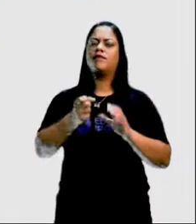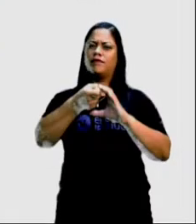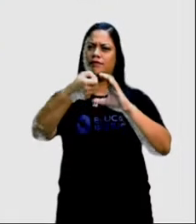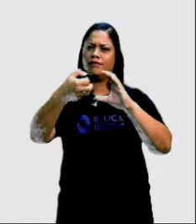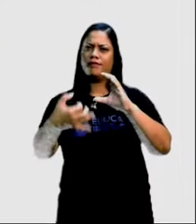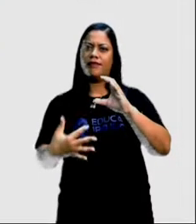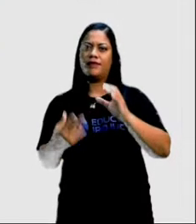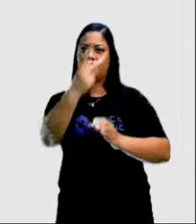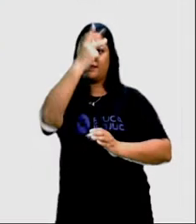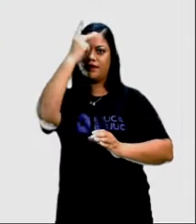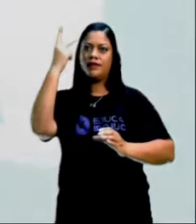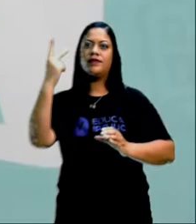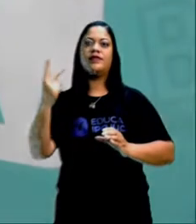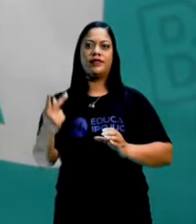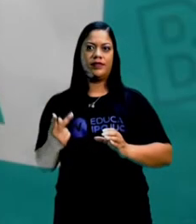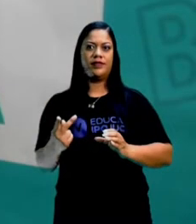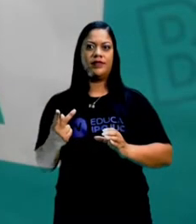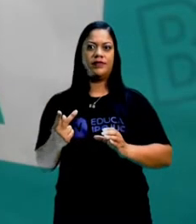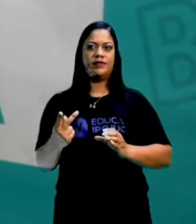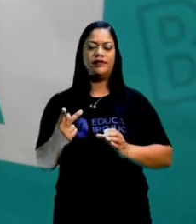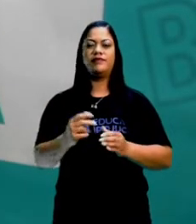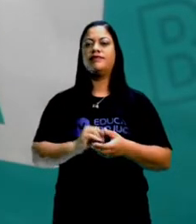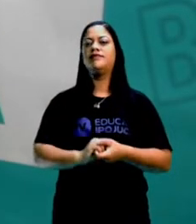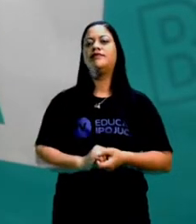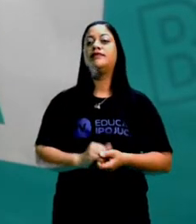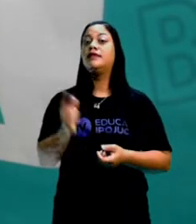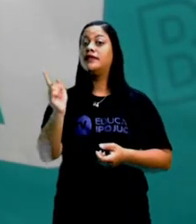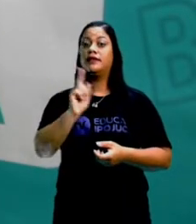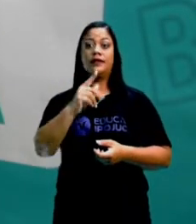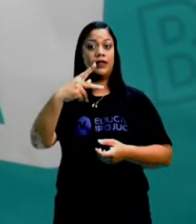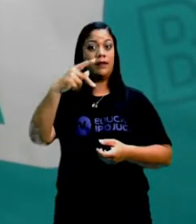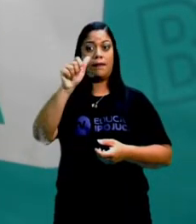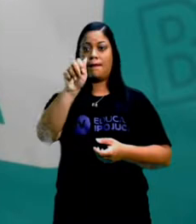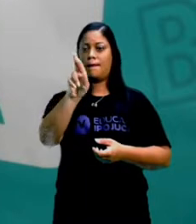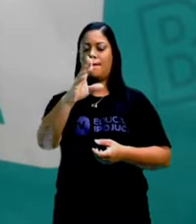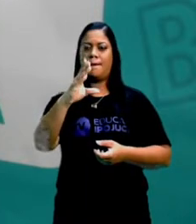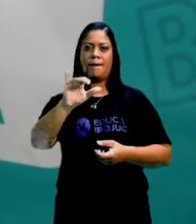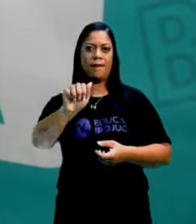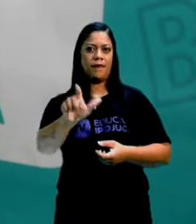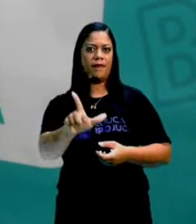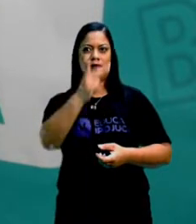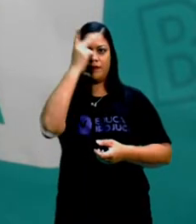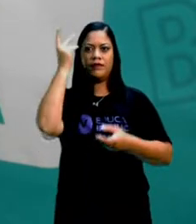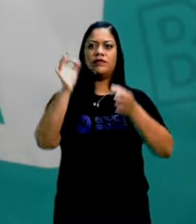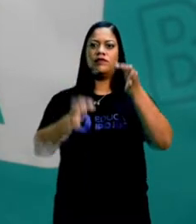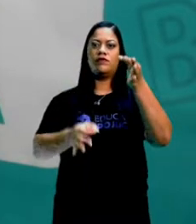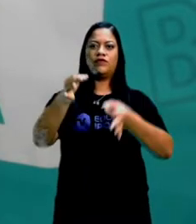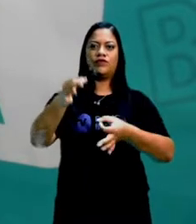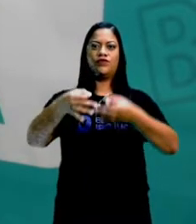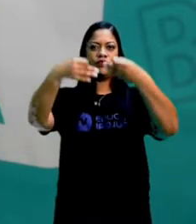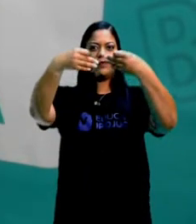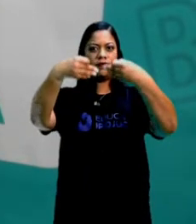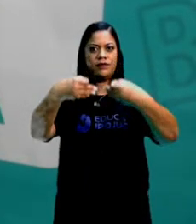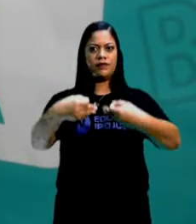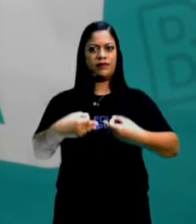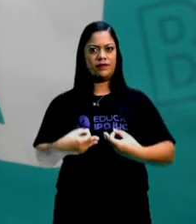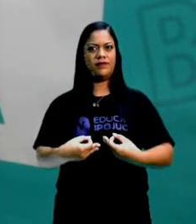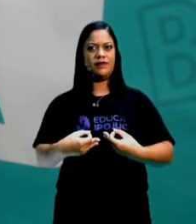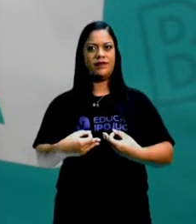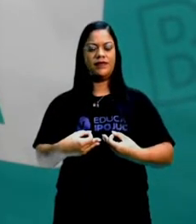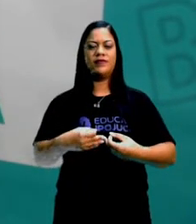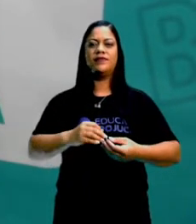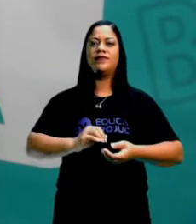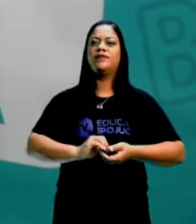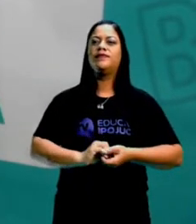pessoa ou entidade que não é parcial. Significa alguém justo, reto, equitativo